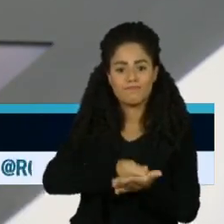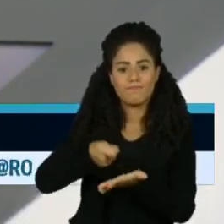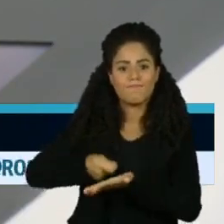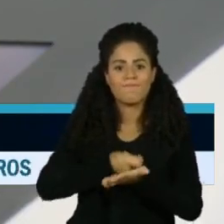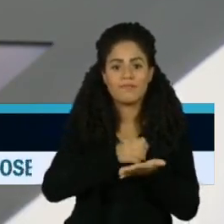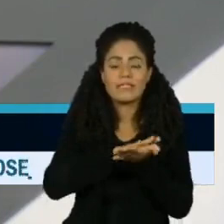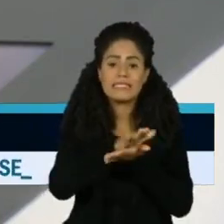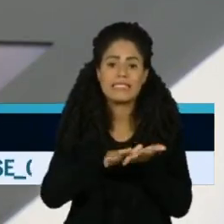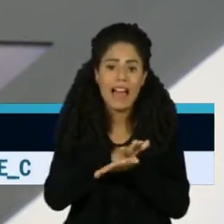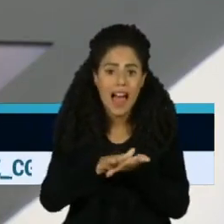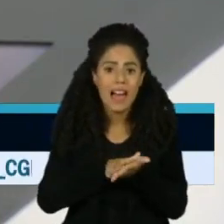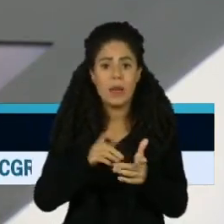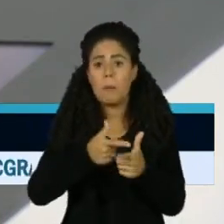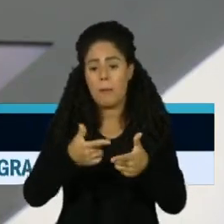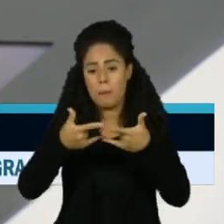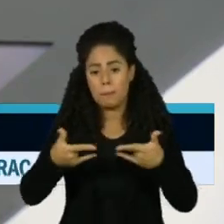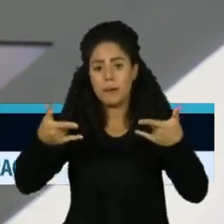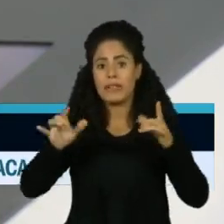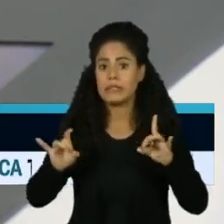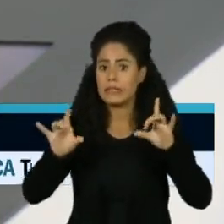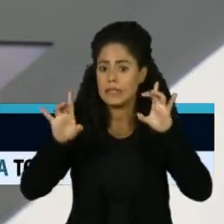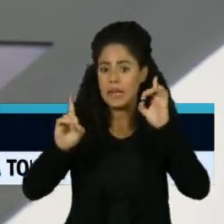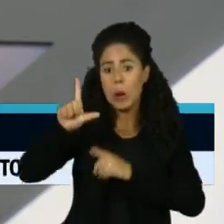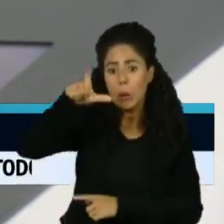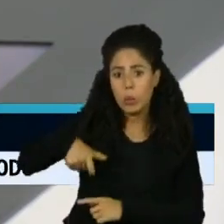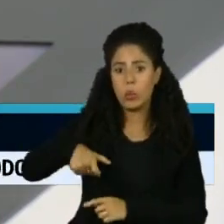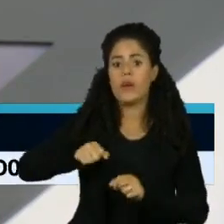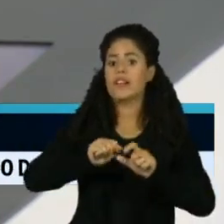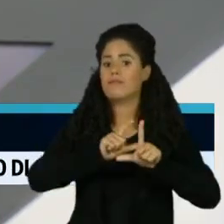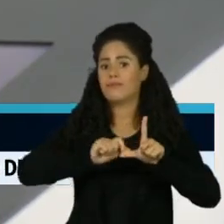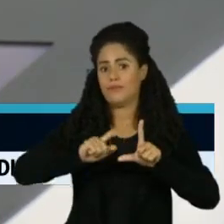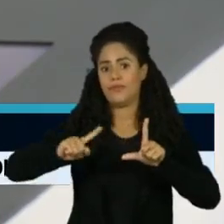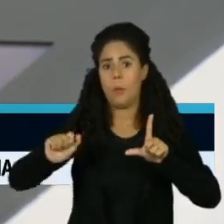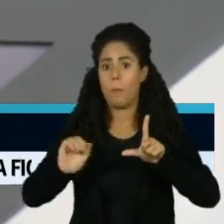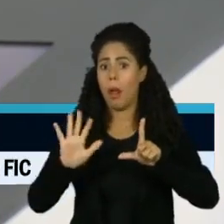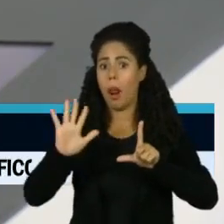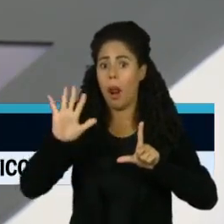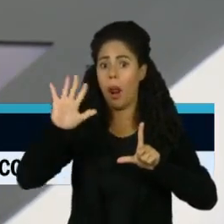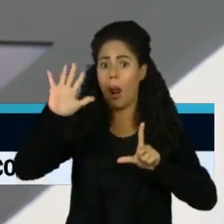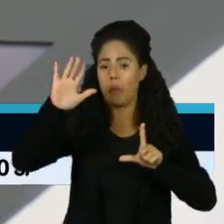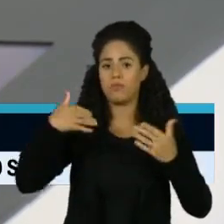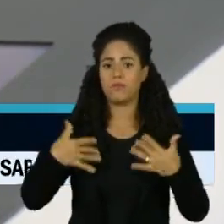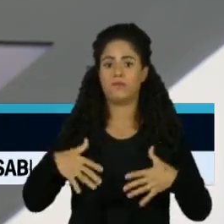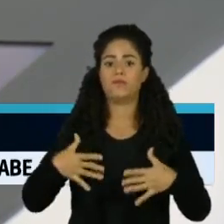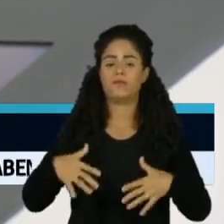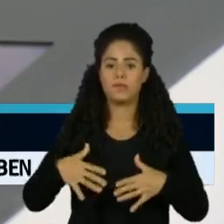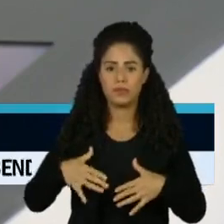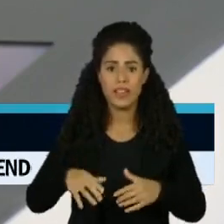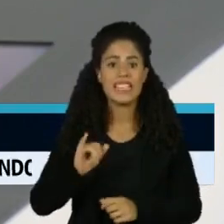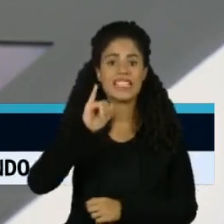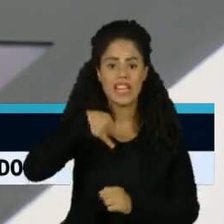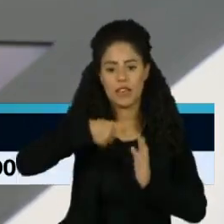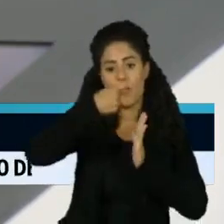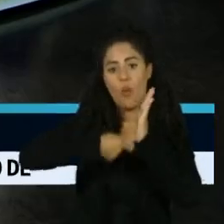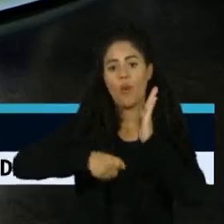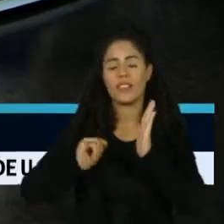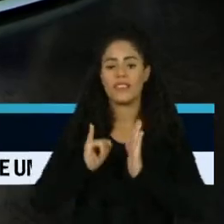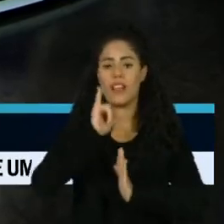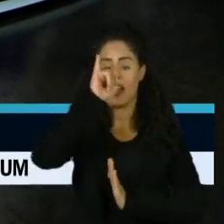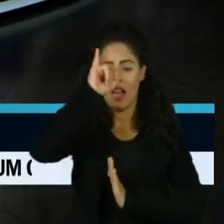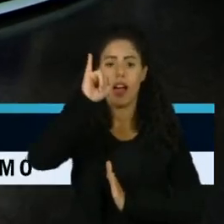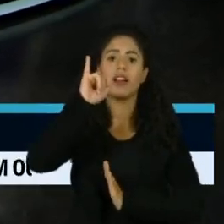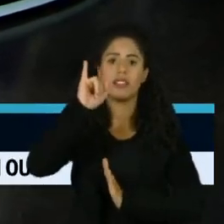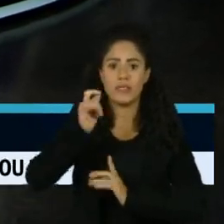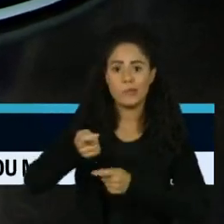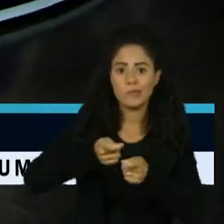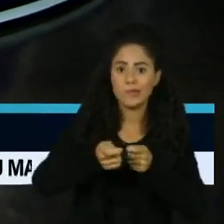individados vão sofrer porque cheque especial e cartão de crédito vamos subir com o aumento básico da taxa de juros né Isso é quase